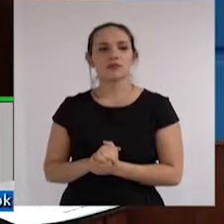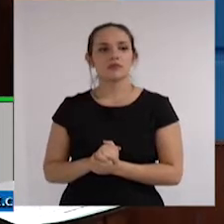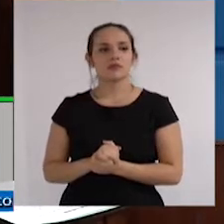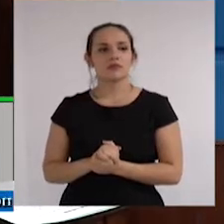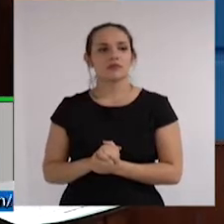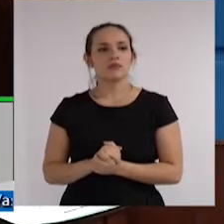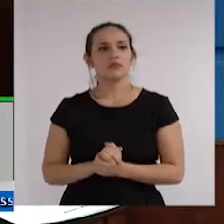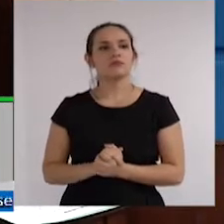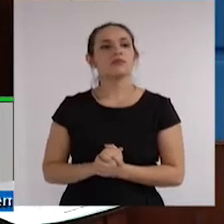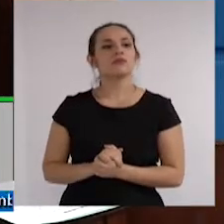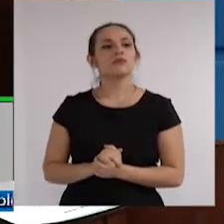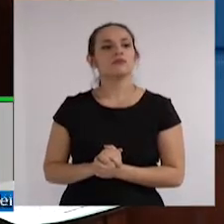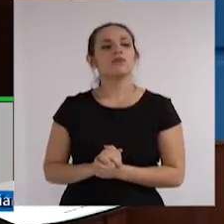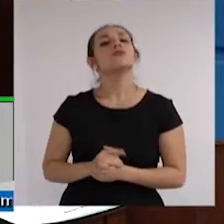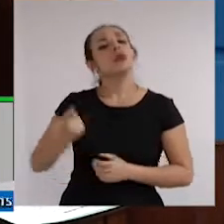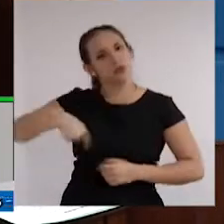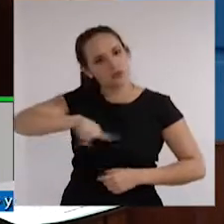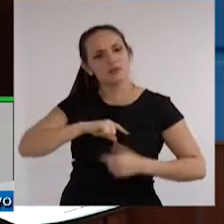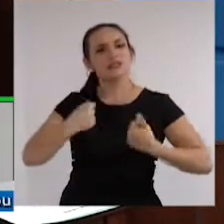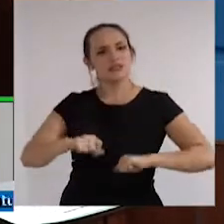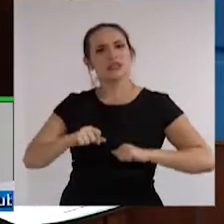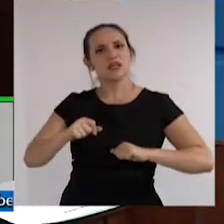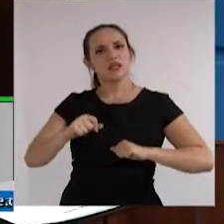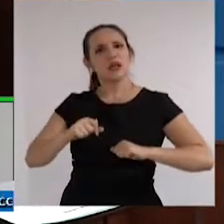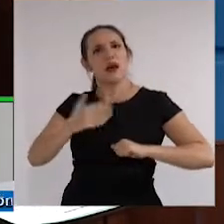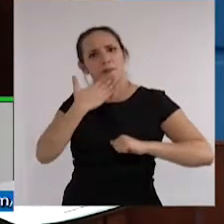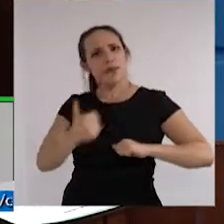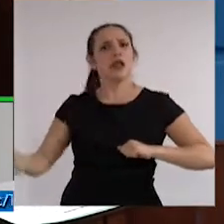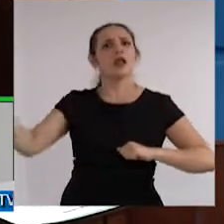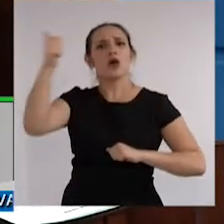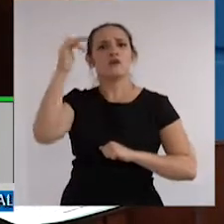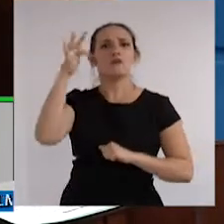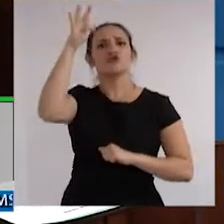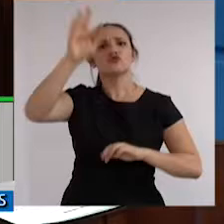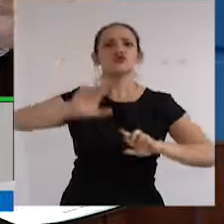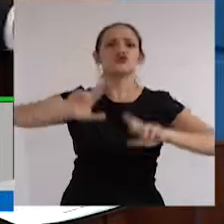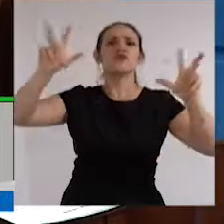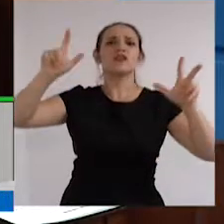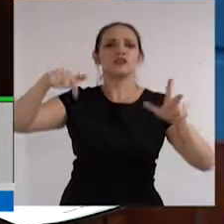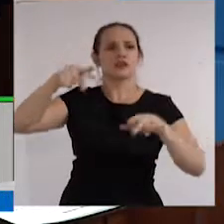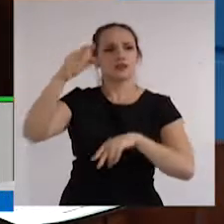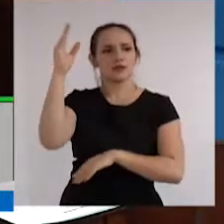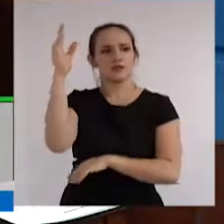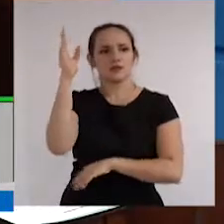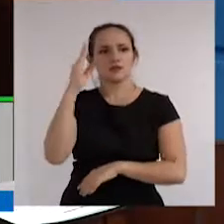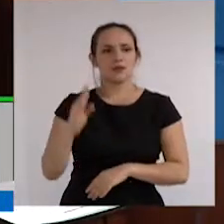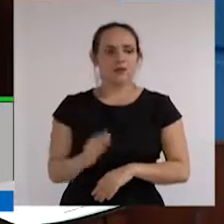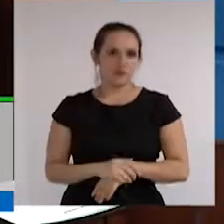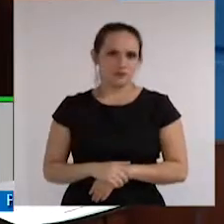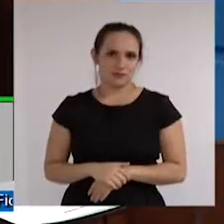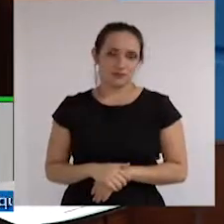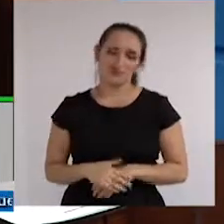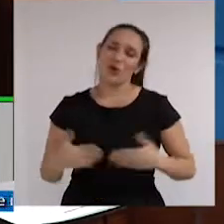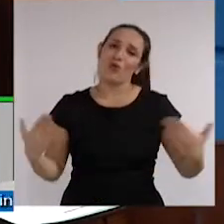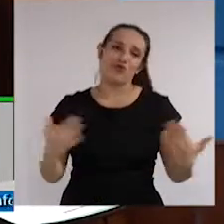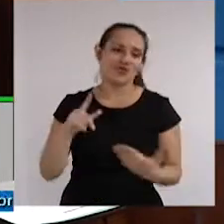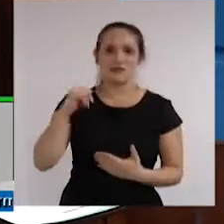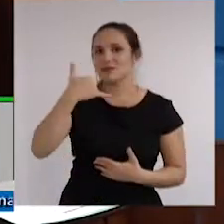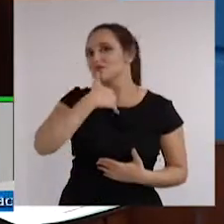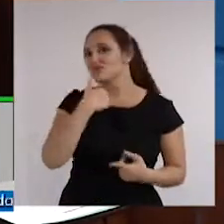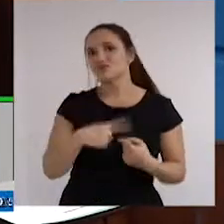possamos construir um futuro diferente para a nossa nação. Infelizmente, hoje nós estamos